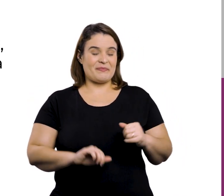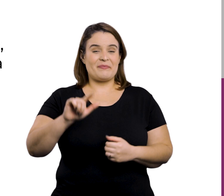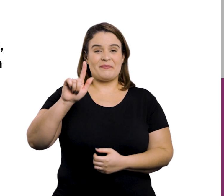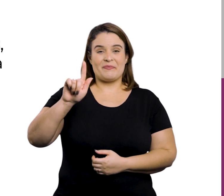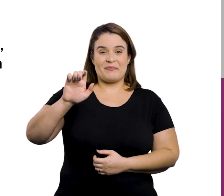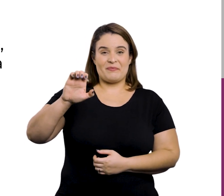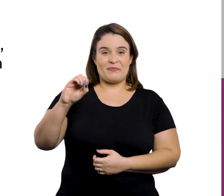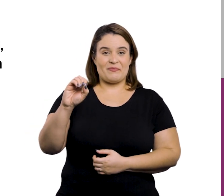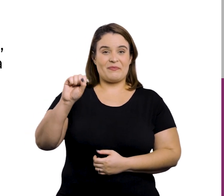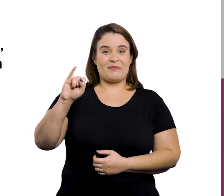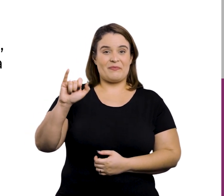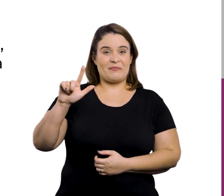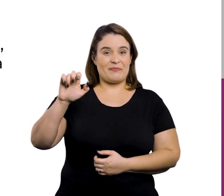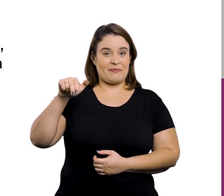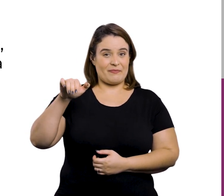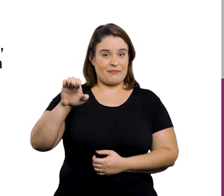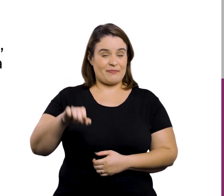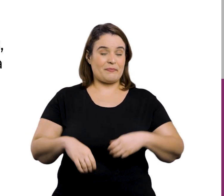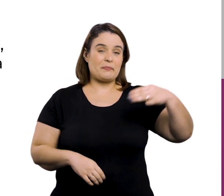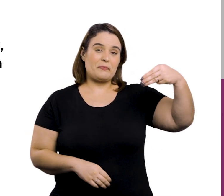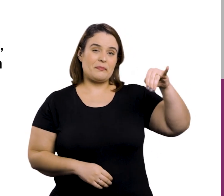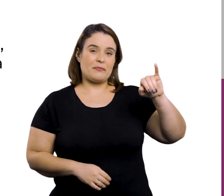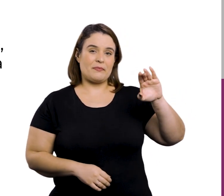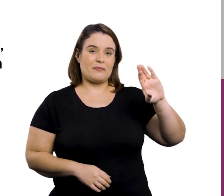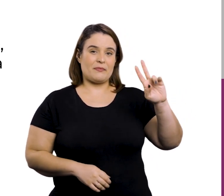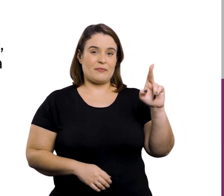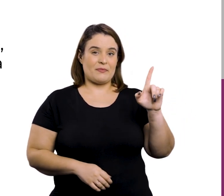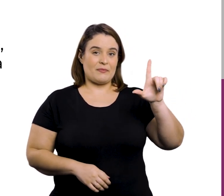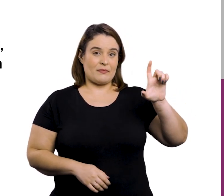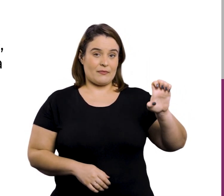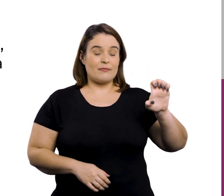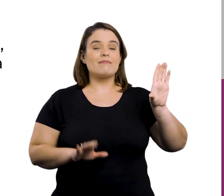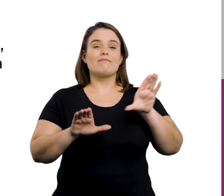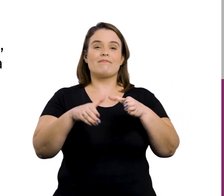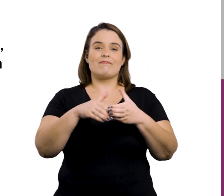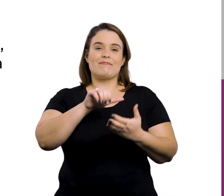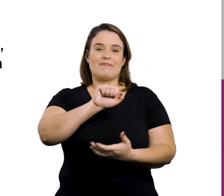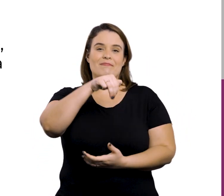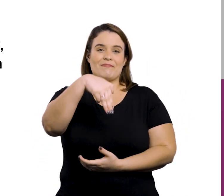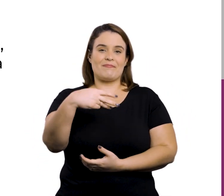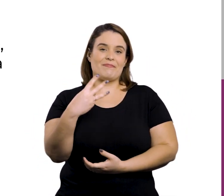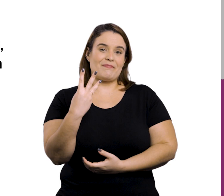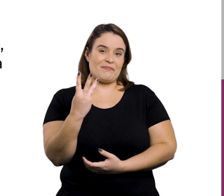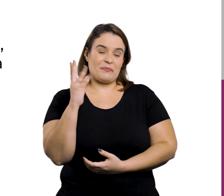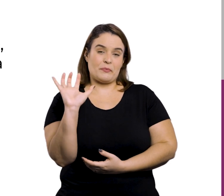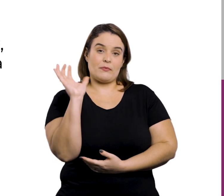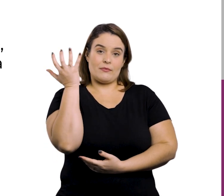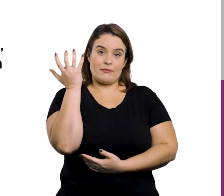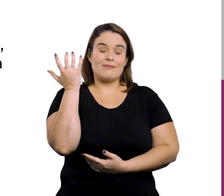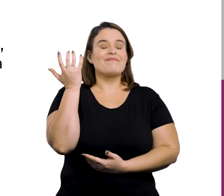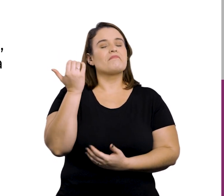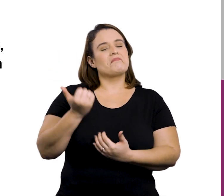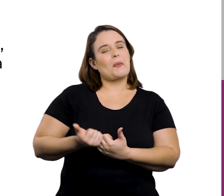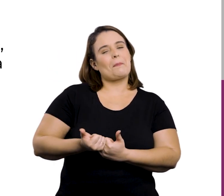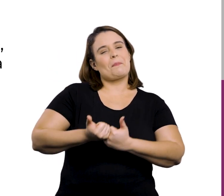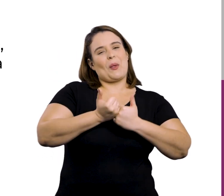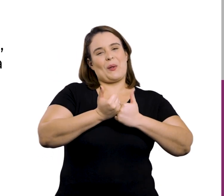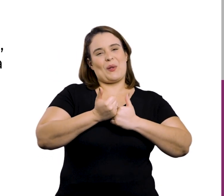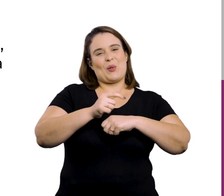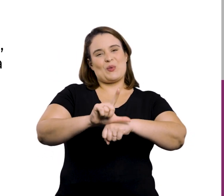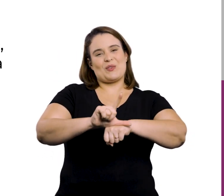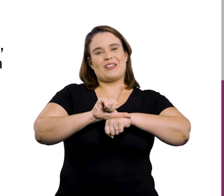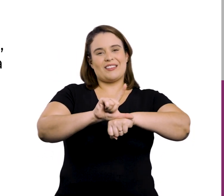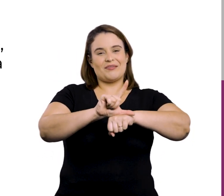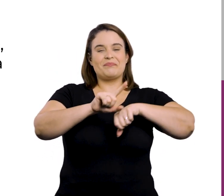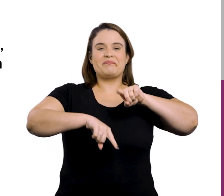Geusilene Costa e a Michele Oll e equipe da AM3 Eventos, que deram a sustentação logística para que esse